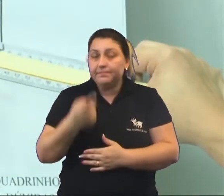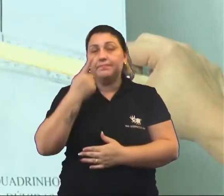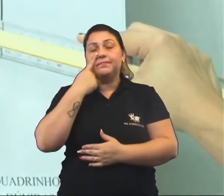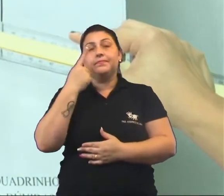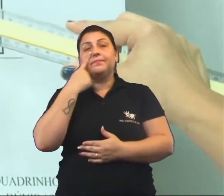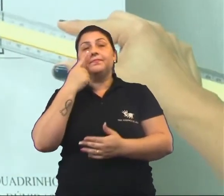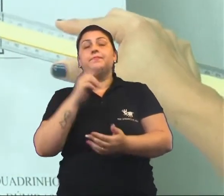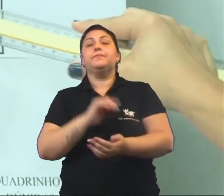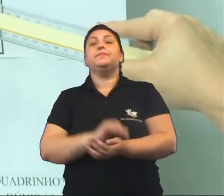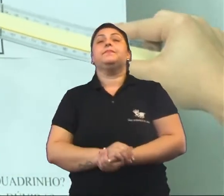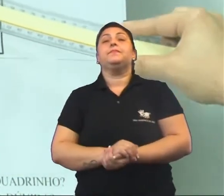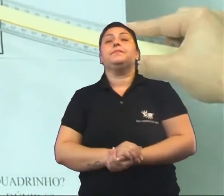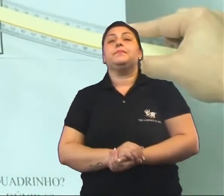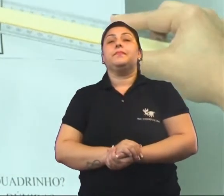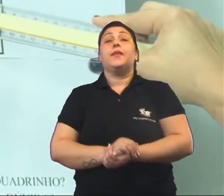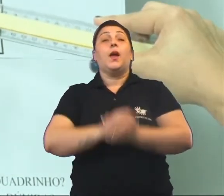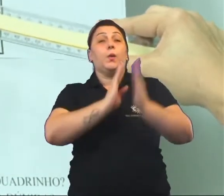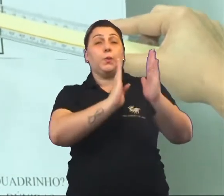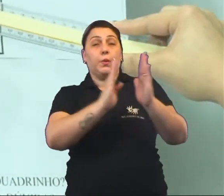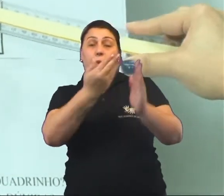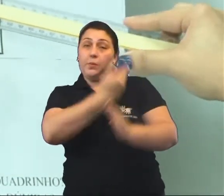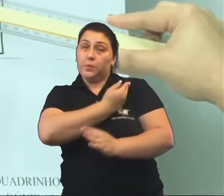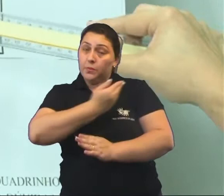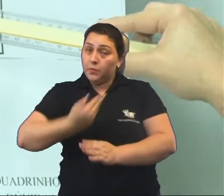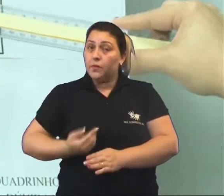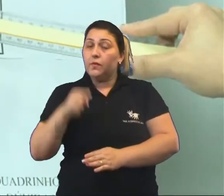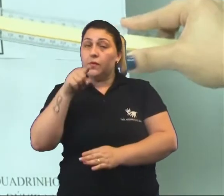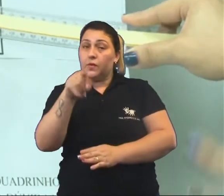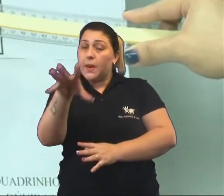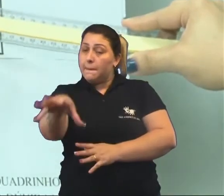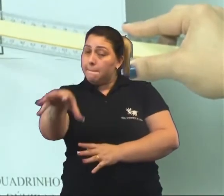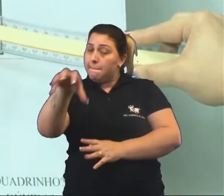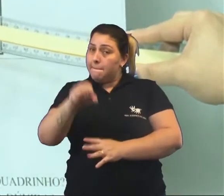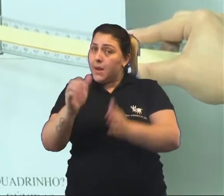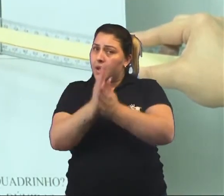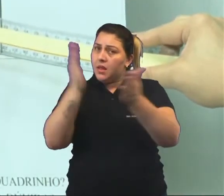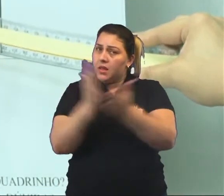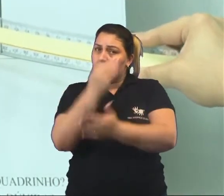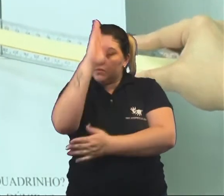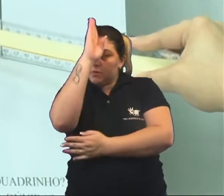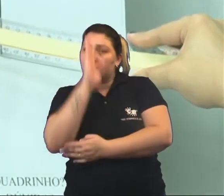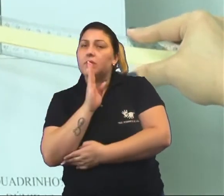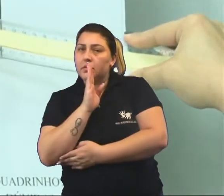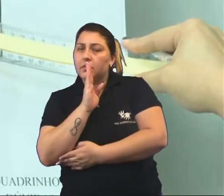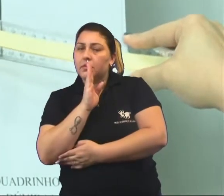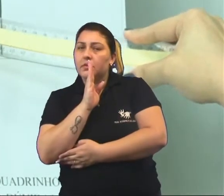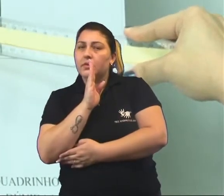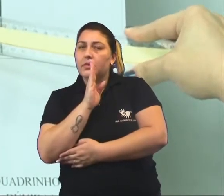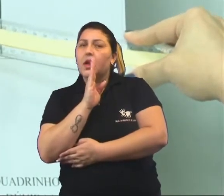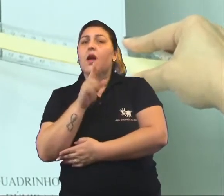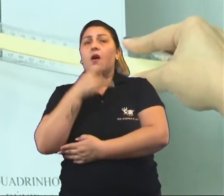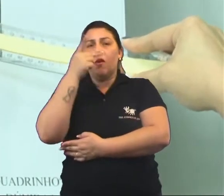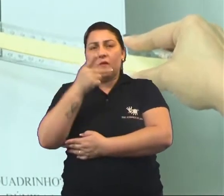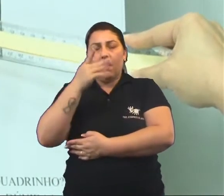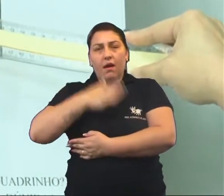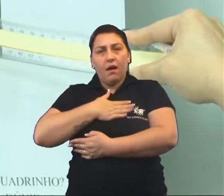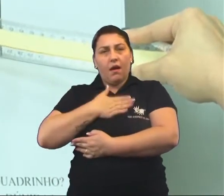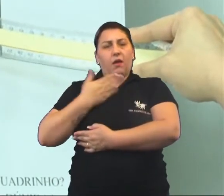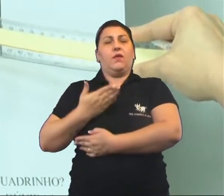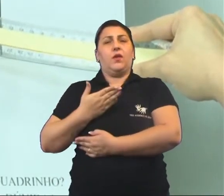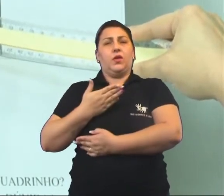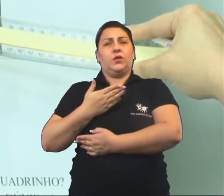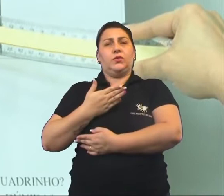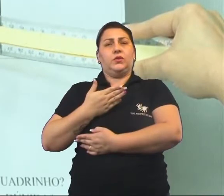só. Em bibliotecas públicas, você pega livros de graça. Será que isso aqui é uma fala de espanto,